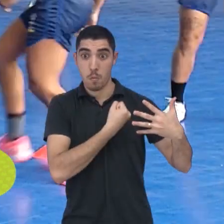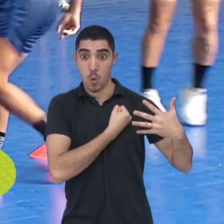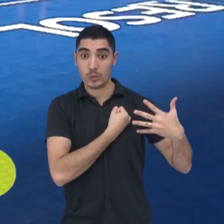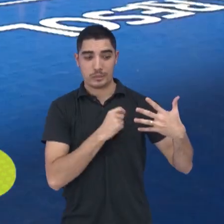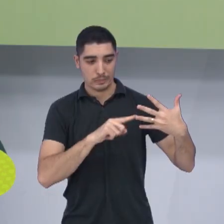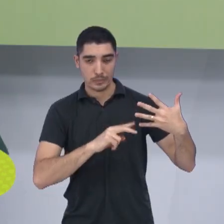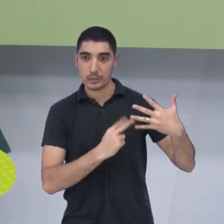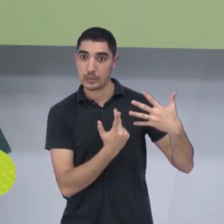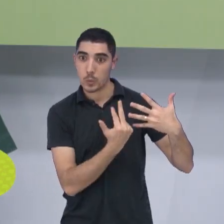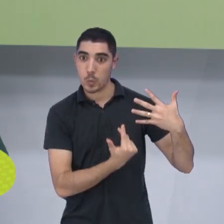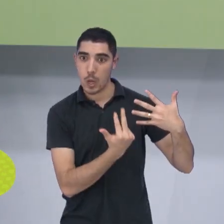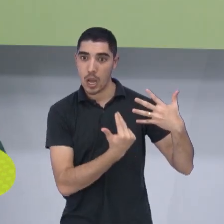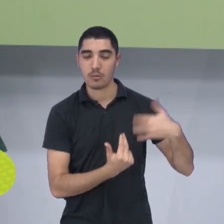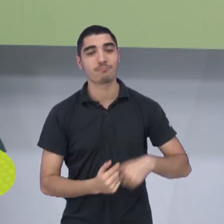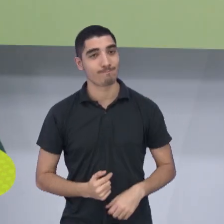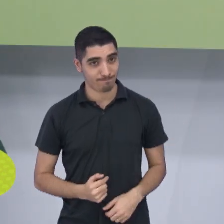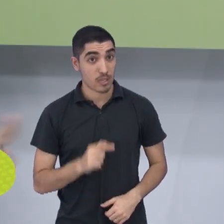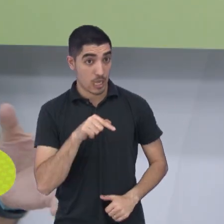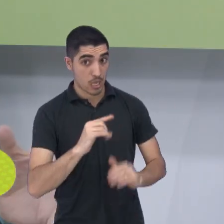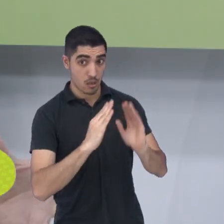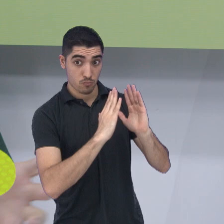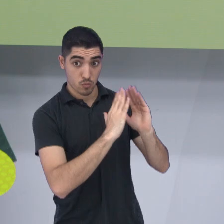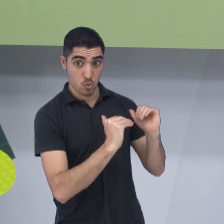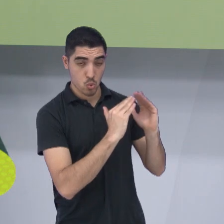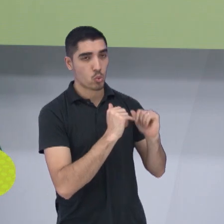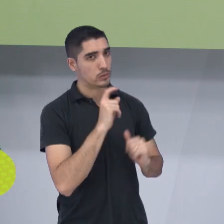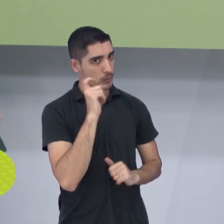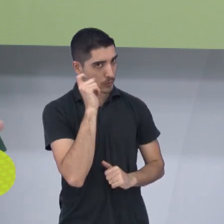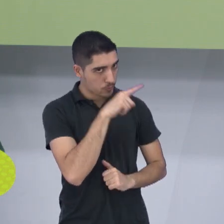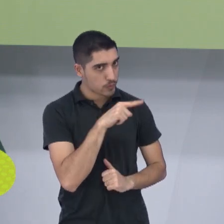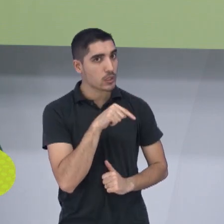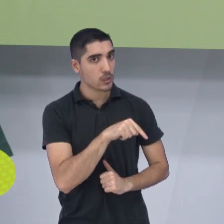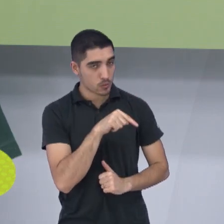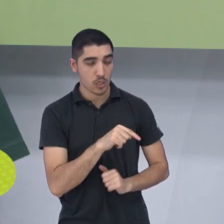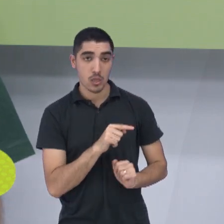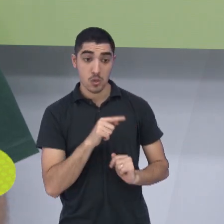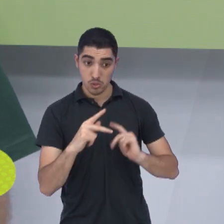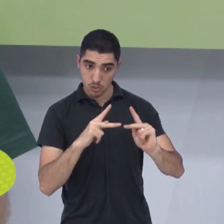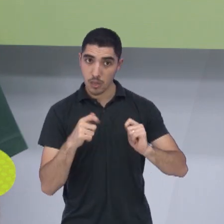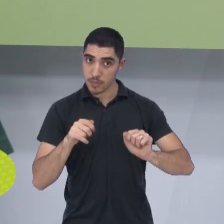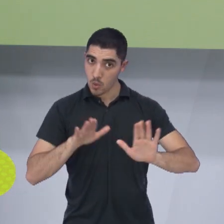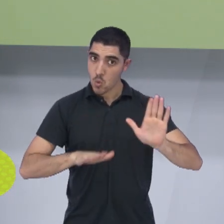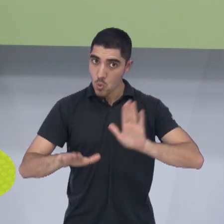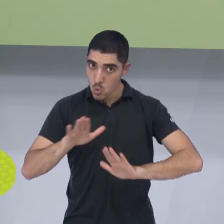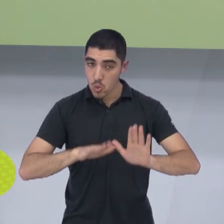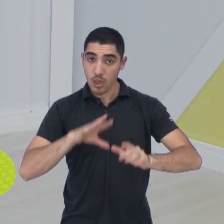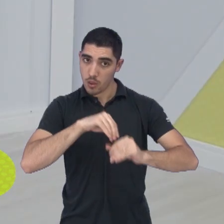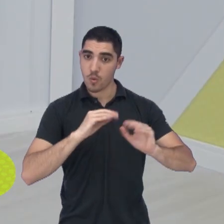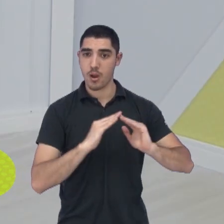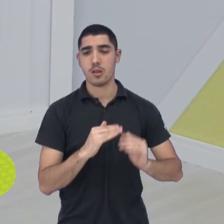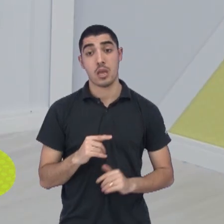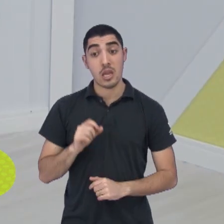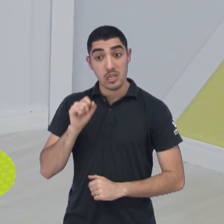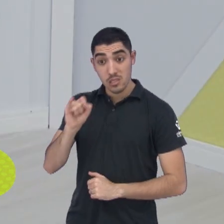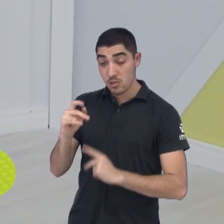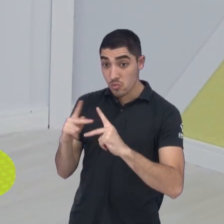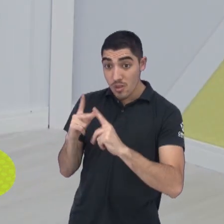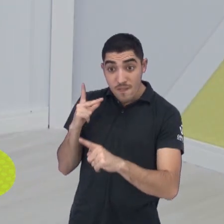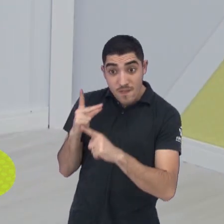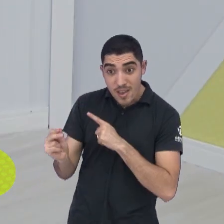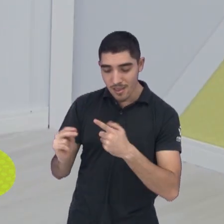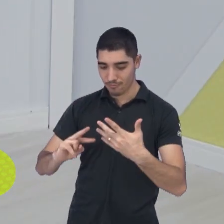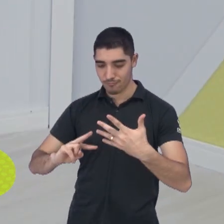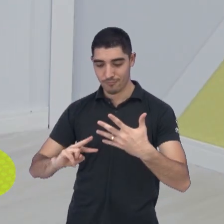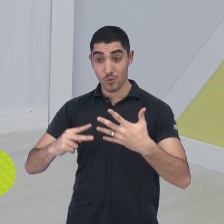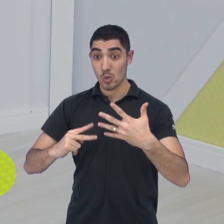o Barateiro também é uma equipe que sempre complica para o São José, então todo cuidado é pouco aí, jogando em casa. Uma vitória ali iguala as duas